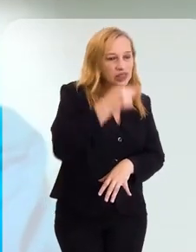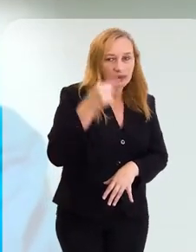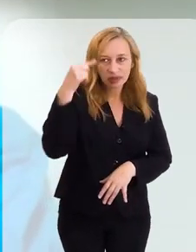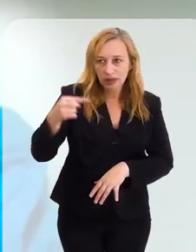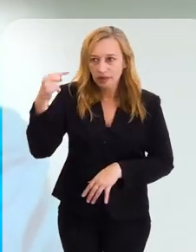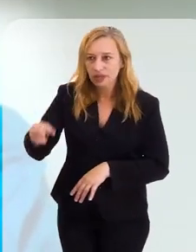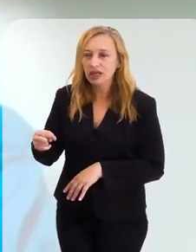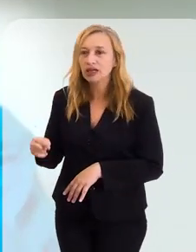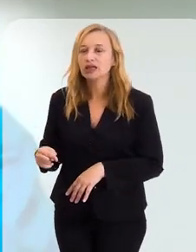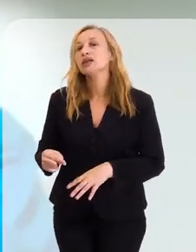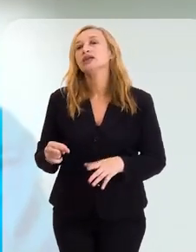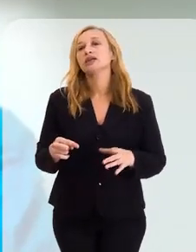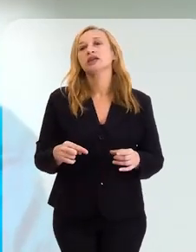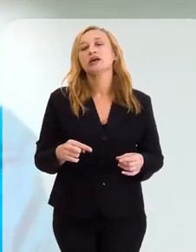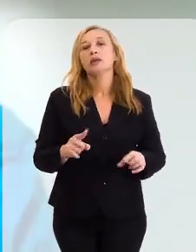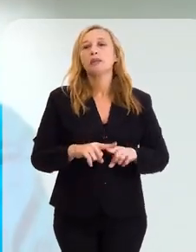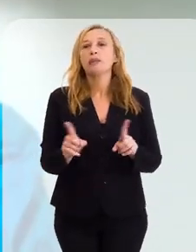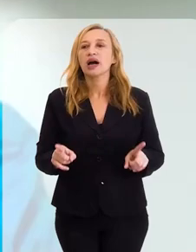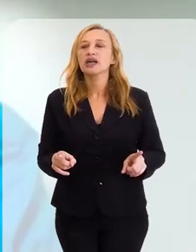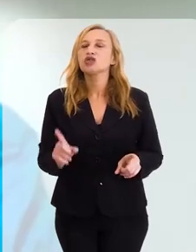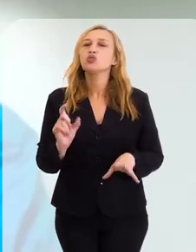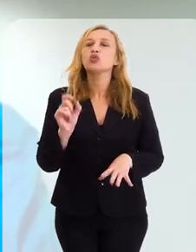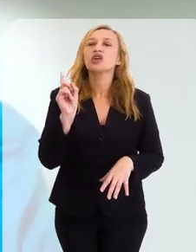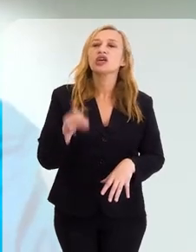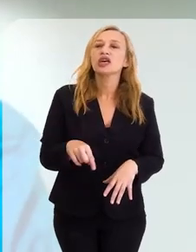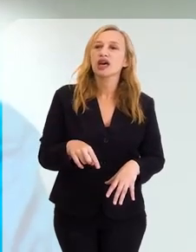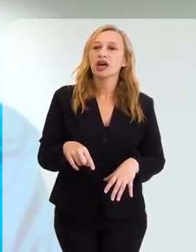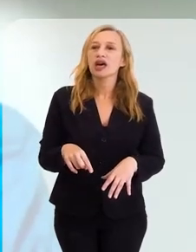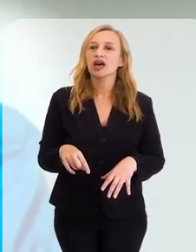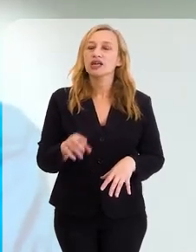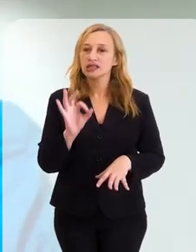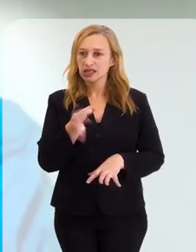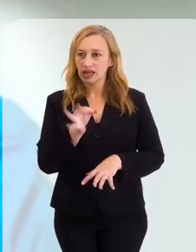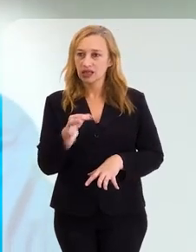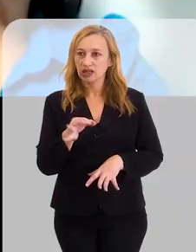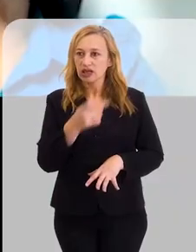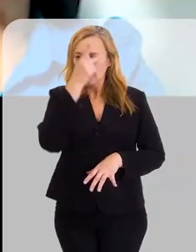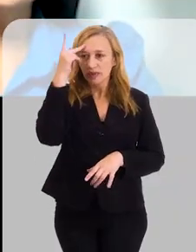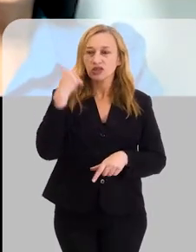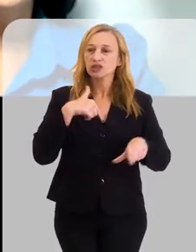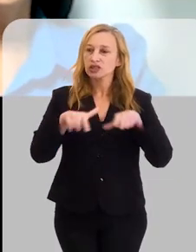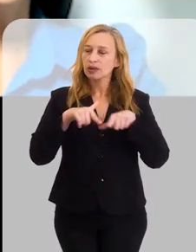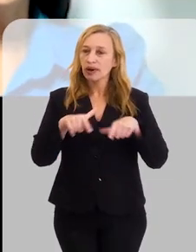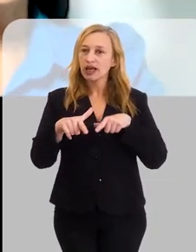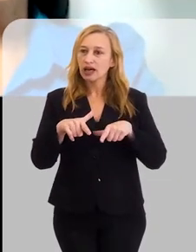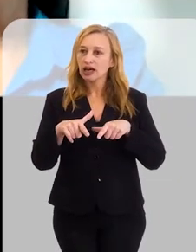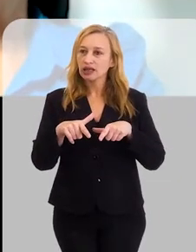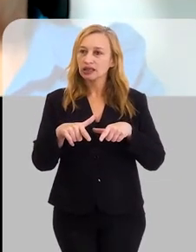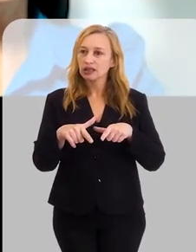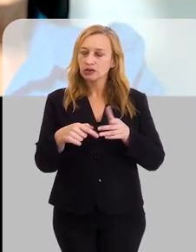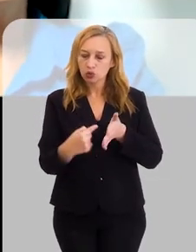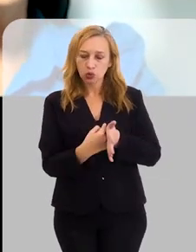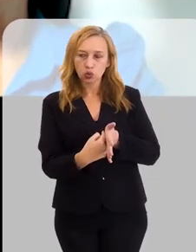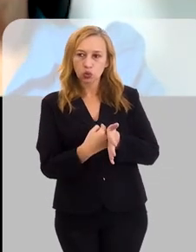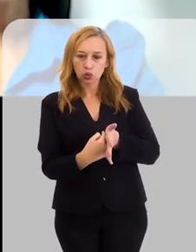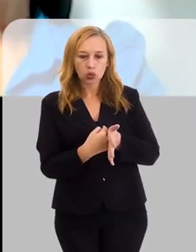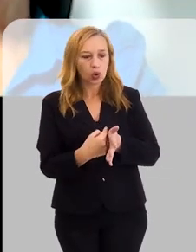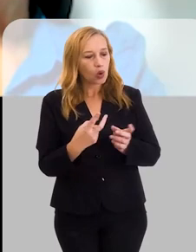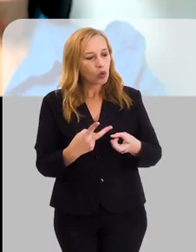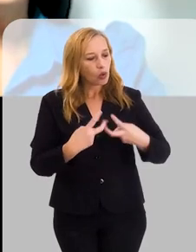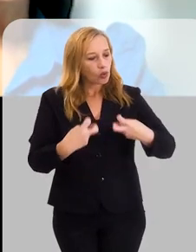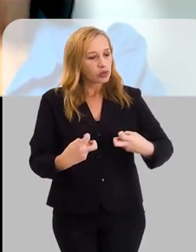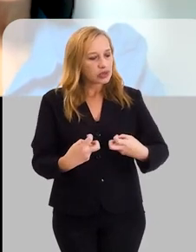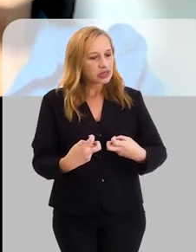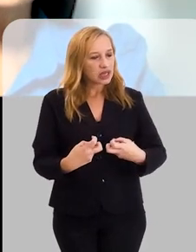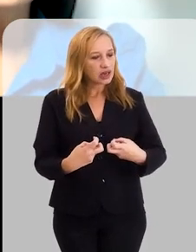cima para baixo, vamos redesenhar as tarefas de vocês, né? Então, aí o que que é aconselhável? Que esse trabalhador se dê conta